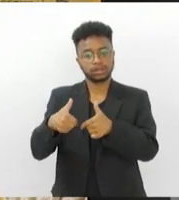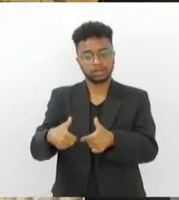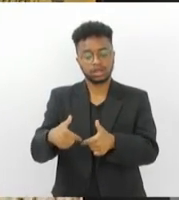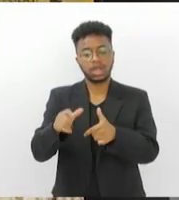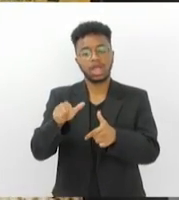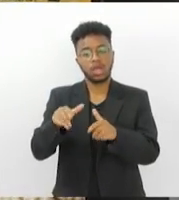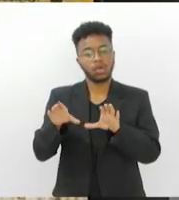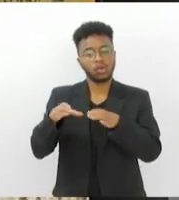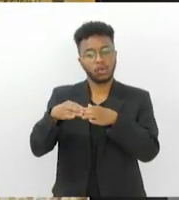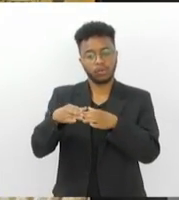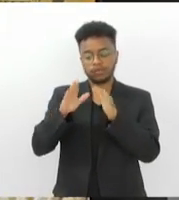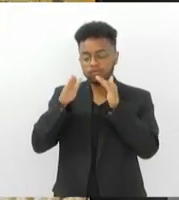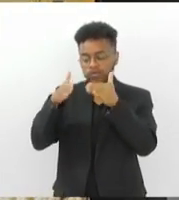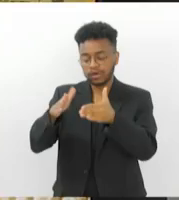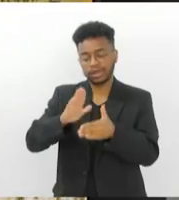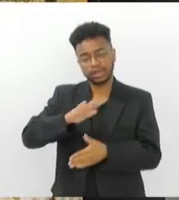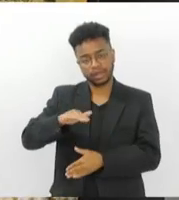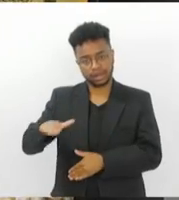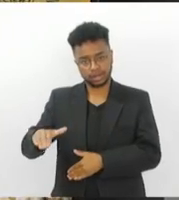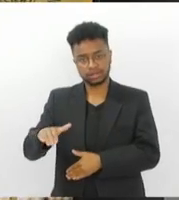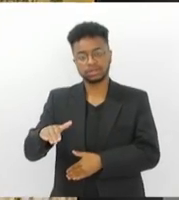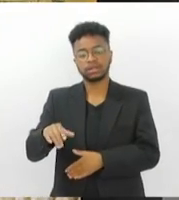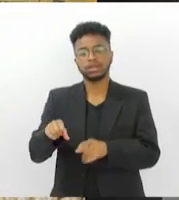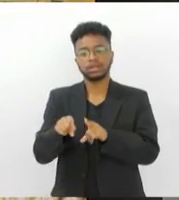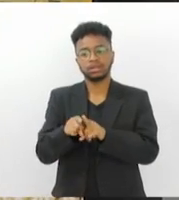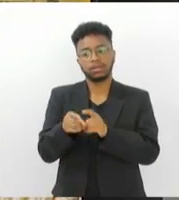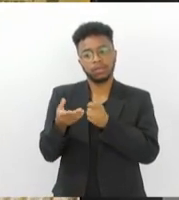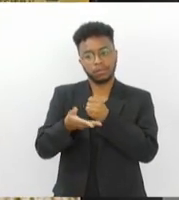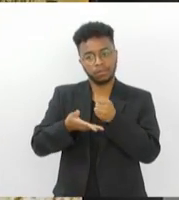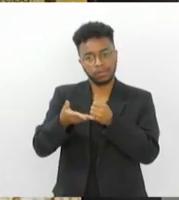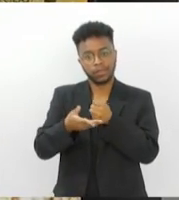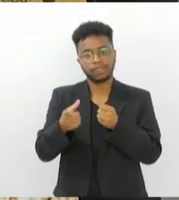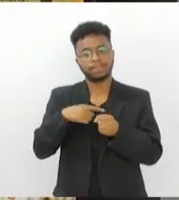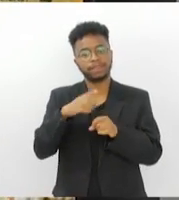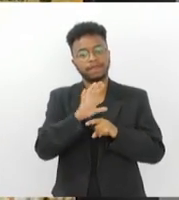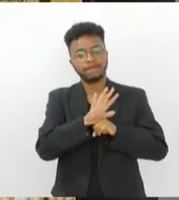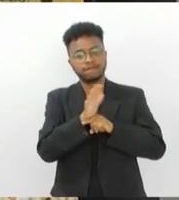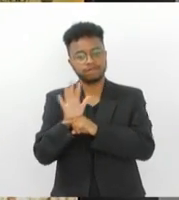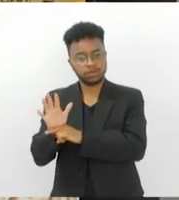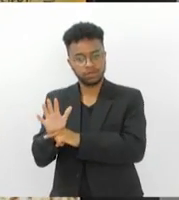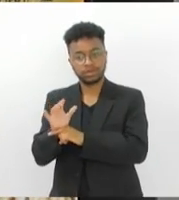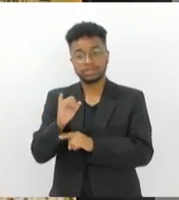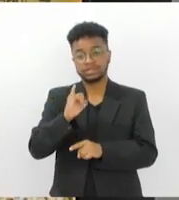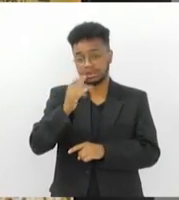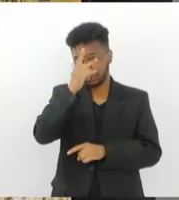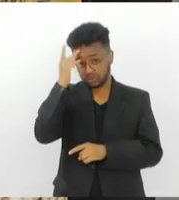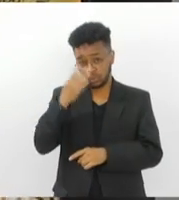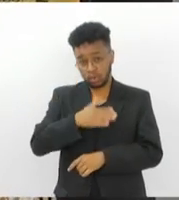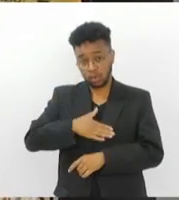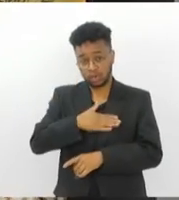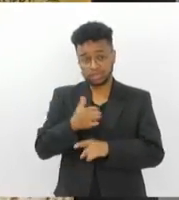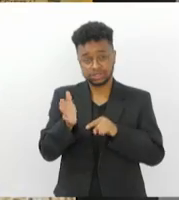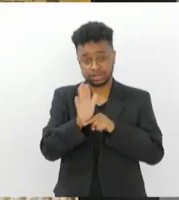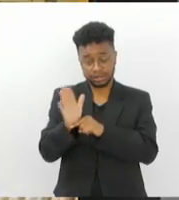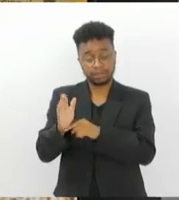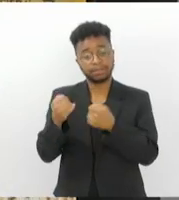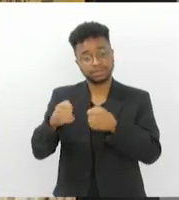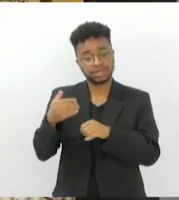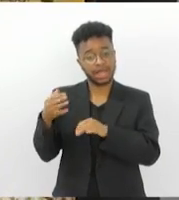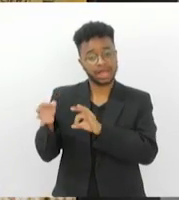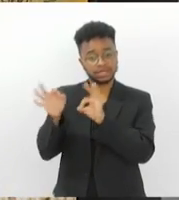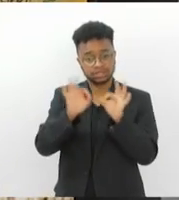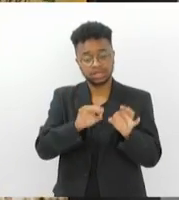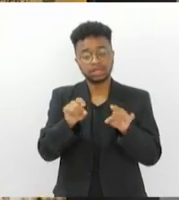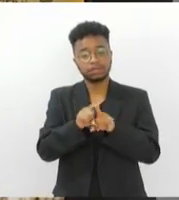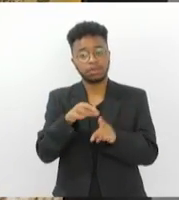clubinho pro público infantil o essencial com filmes que quem curte cinema não pode deixar de assistir E o cineclube